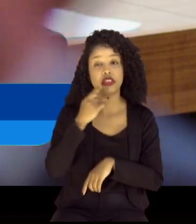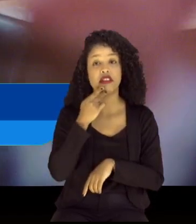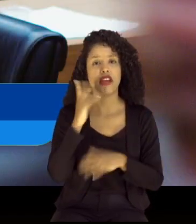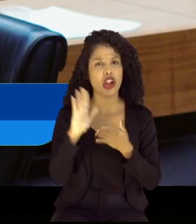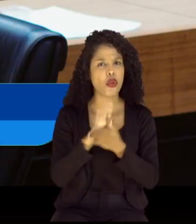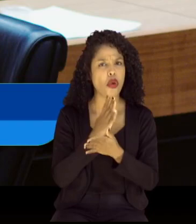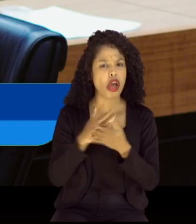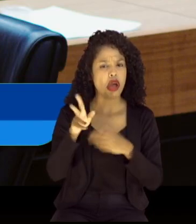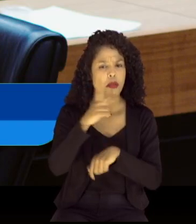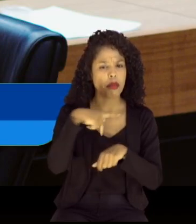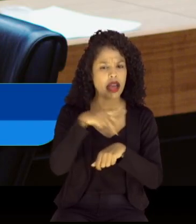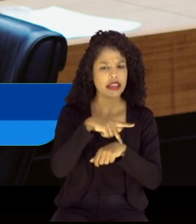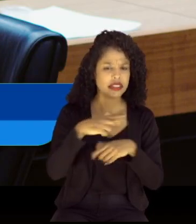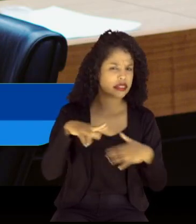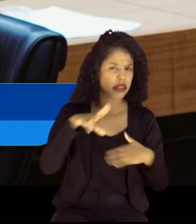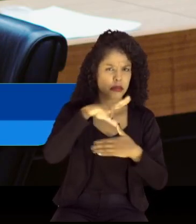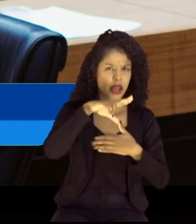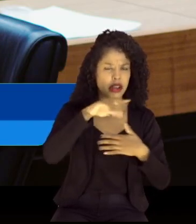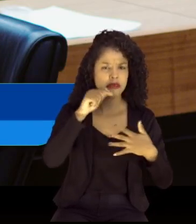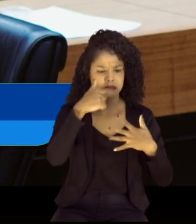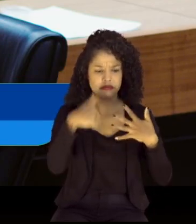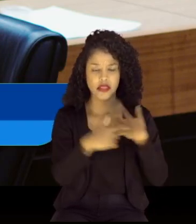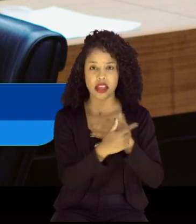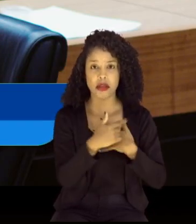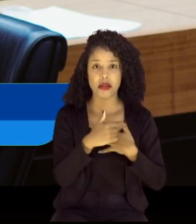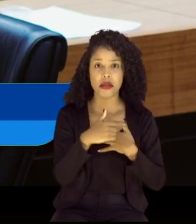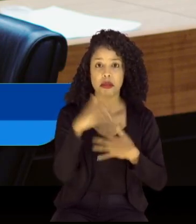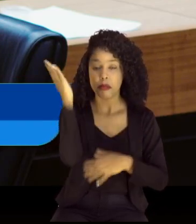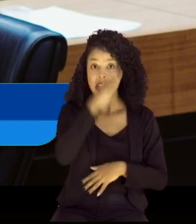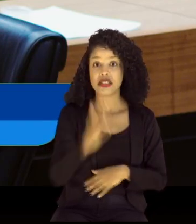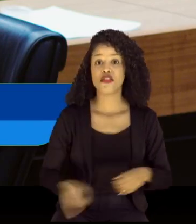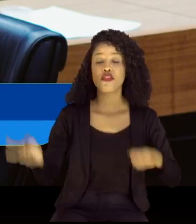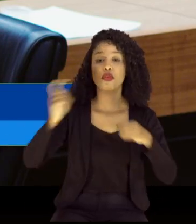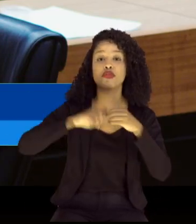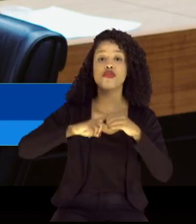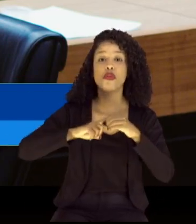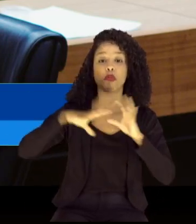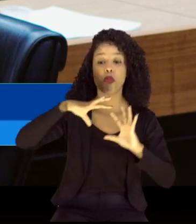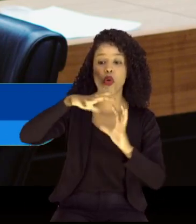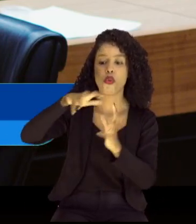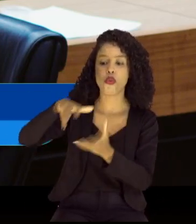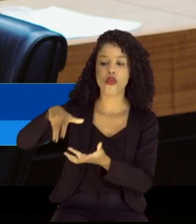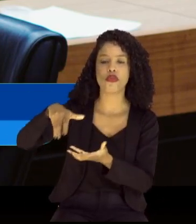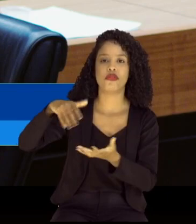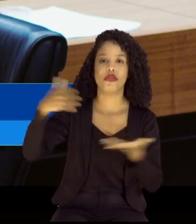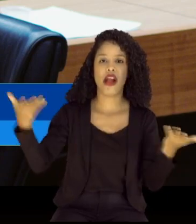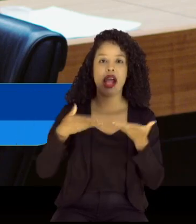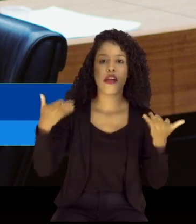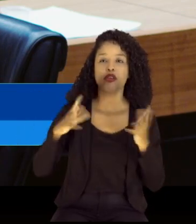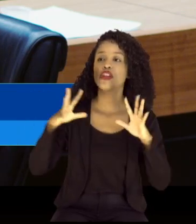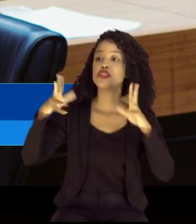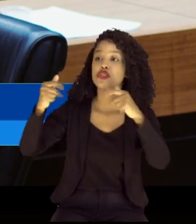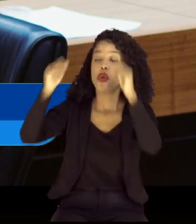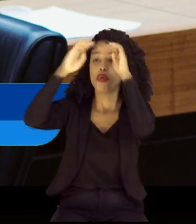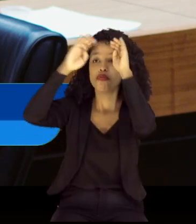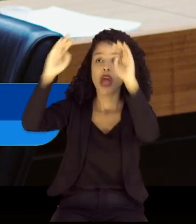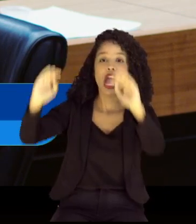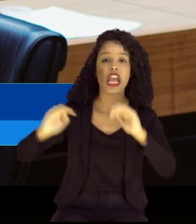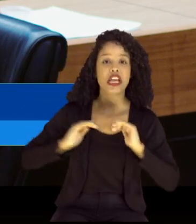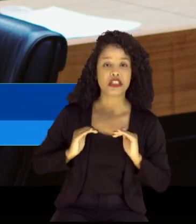países, Argentina, Uruguai, então não é só Argentina e Uruguai, não. O Brasil voltou para o mundo, voltou com respeito. Os países todos, independente,